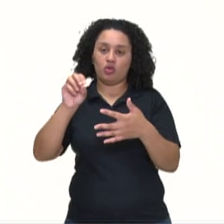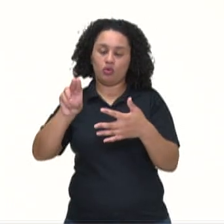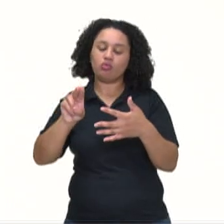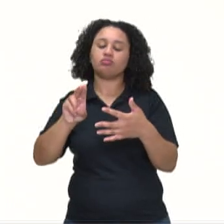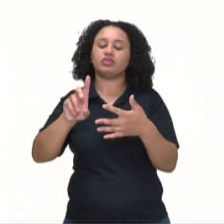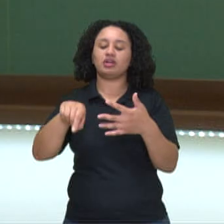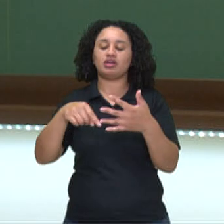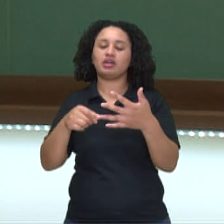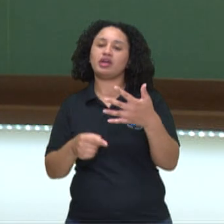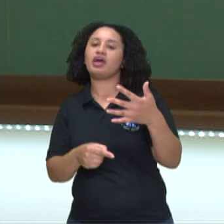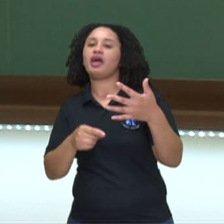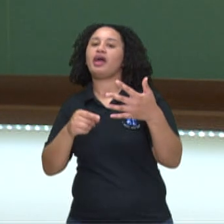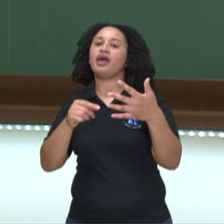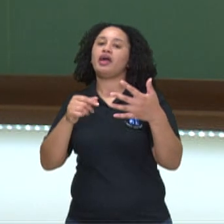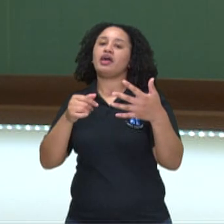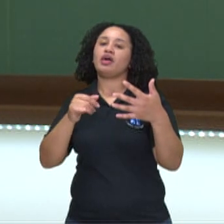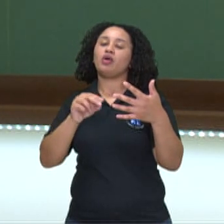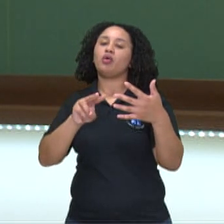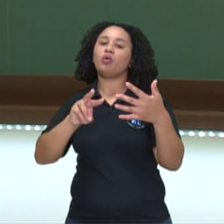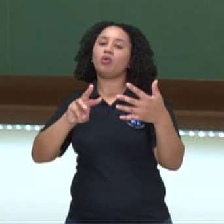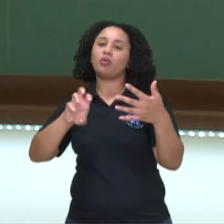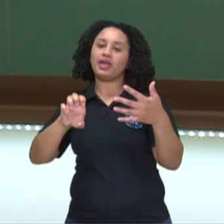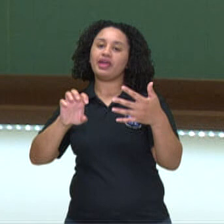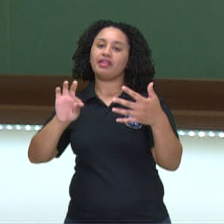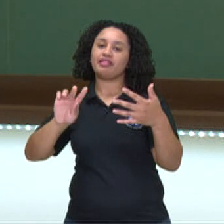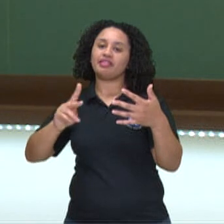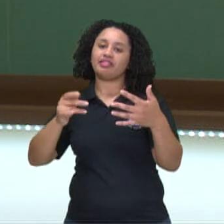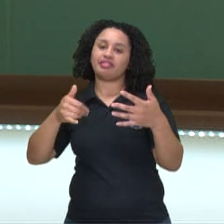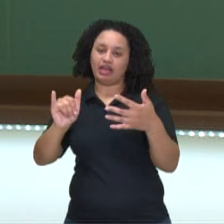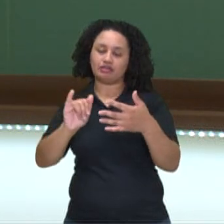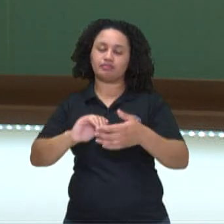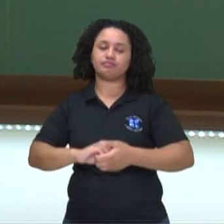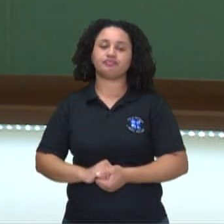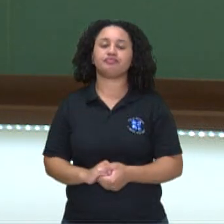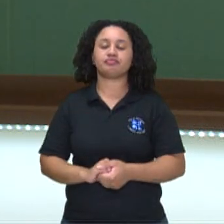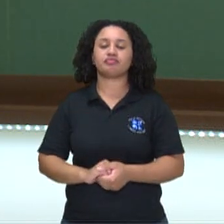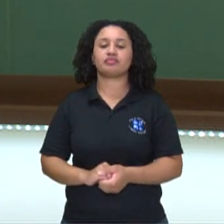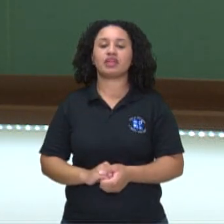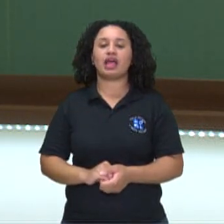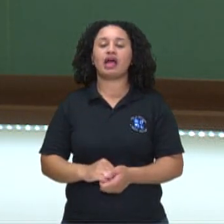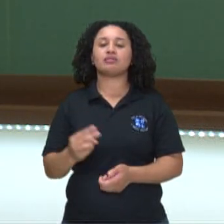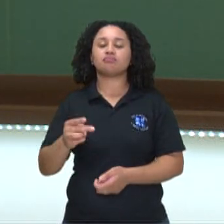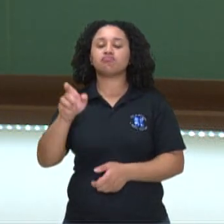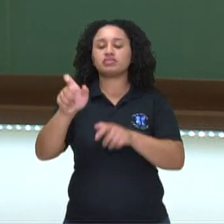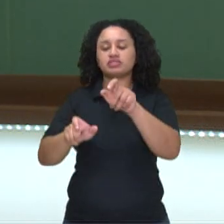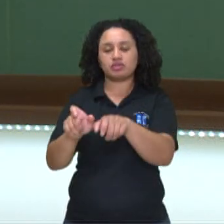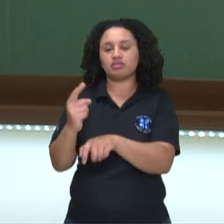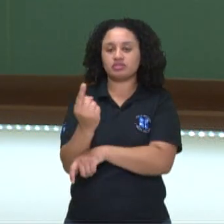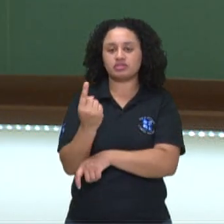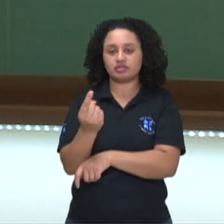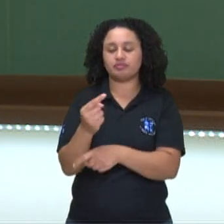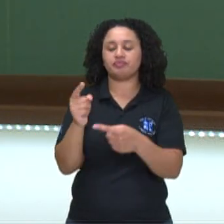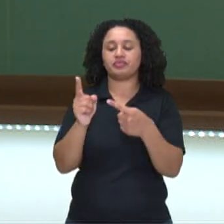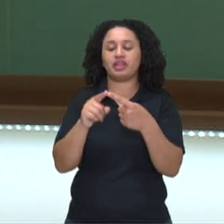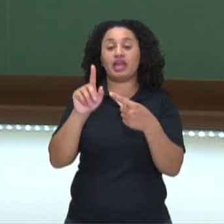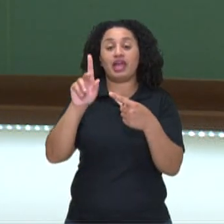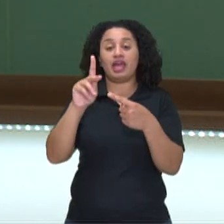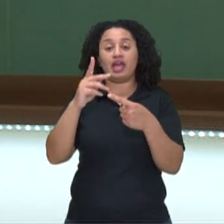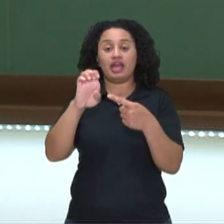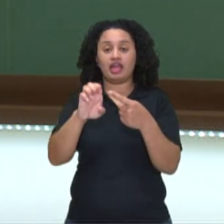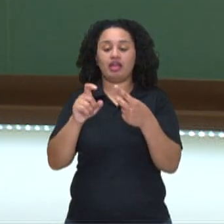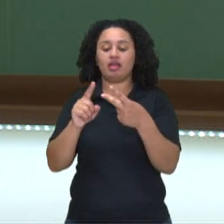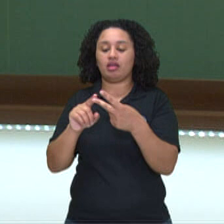plural, you, we, you, they. As terceiras pessoas do singular, he, she e